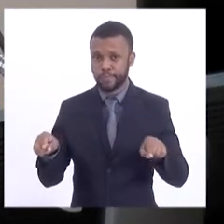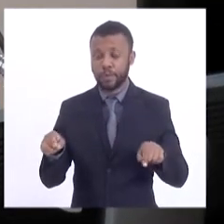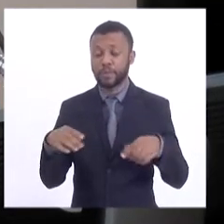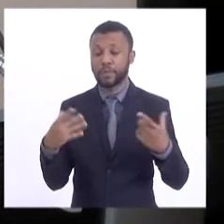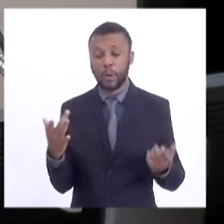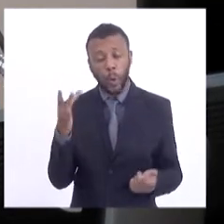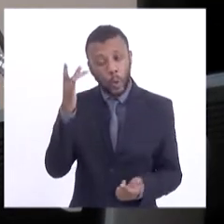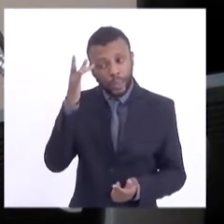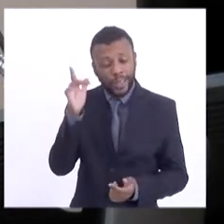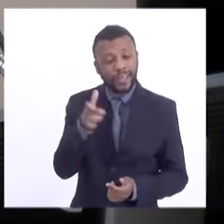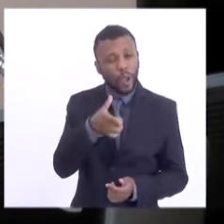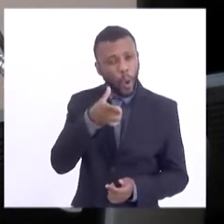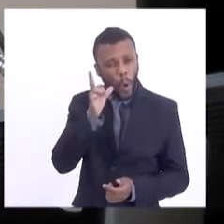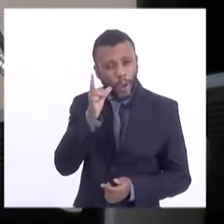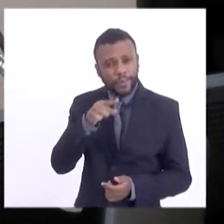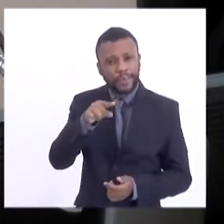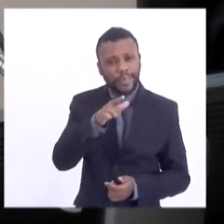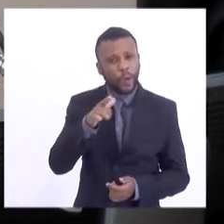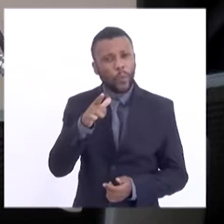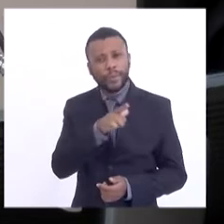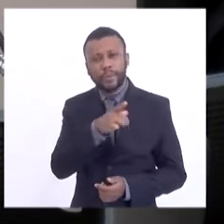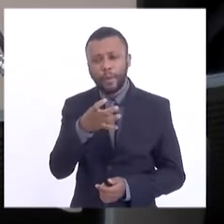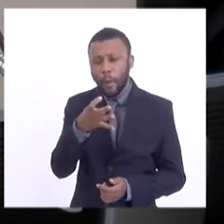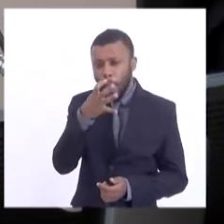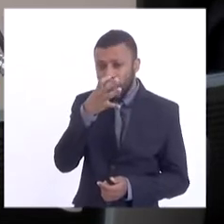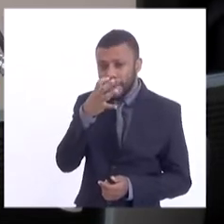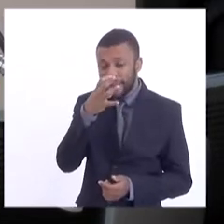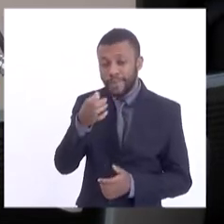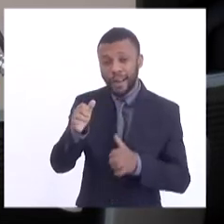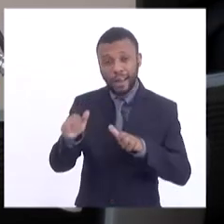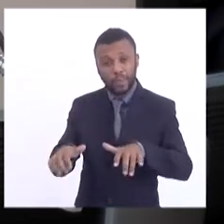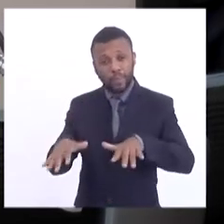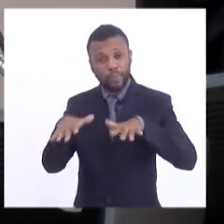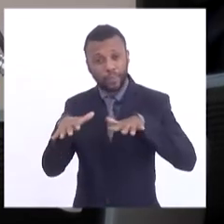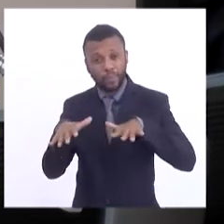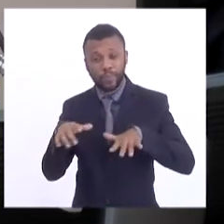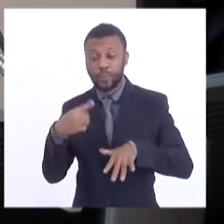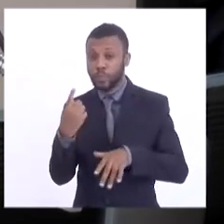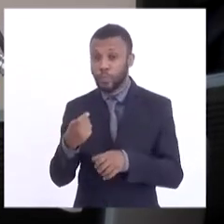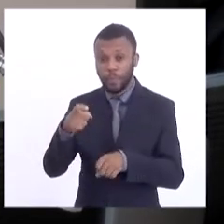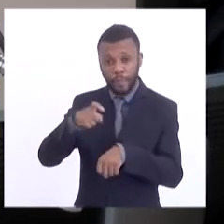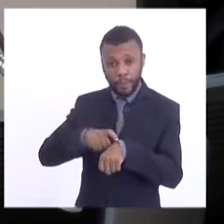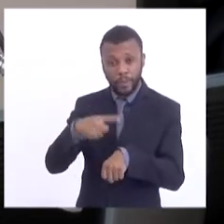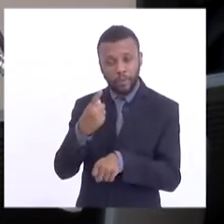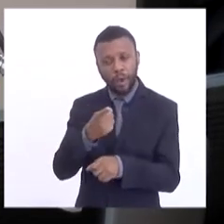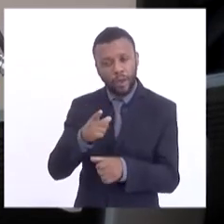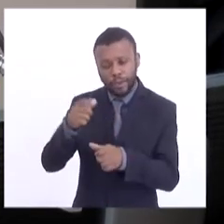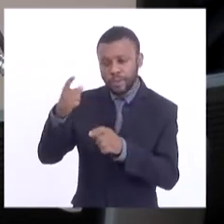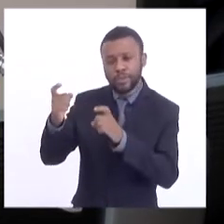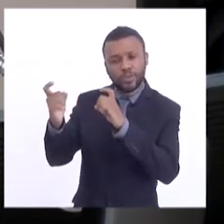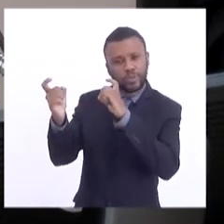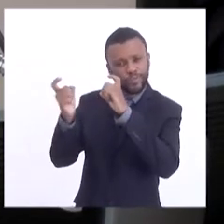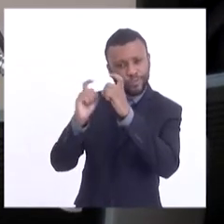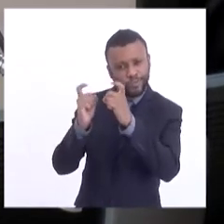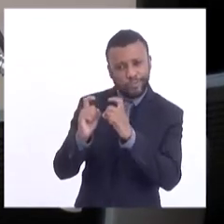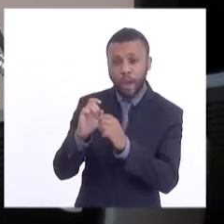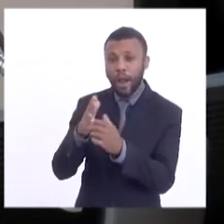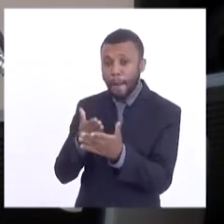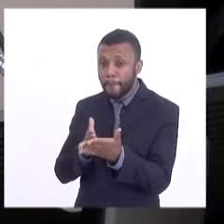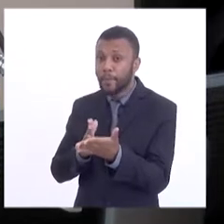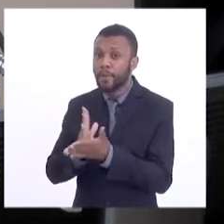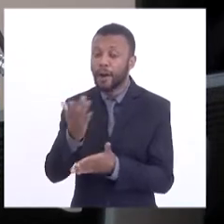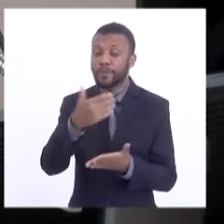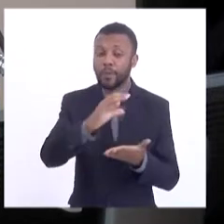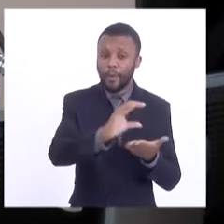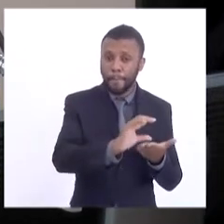observa ou ontem no plenário quando a gente aprovou e o repasse